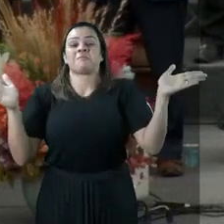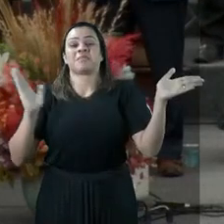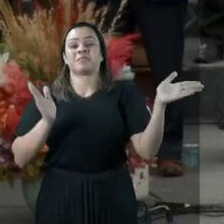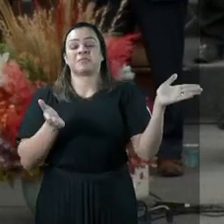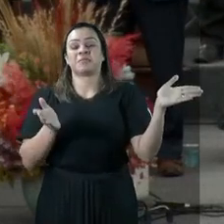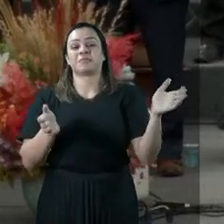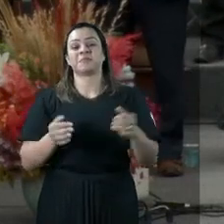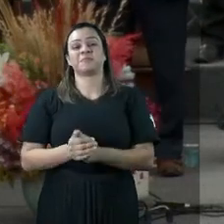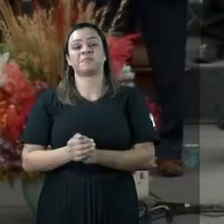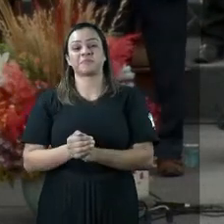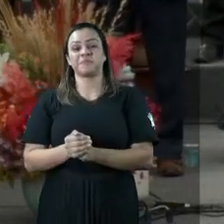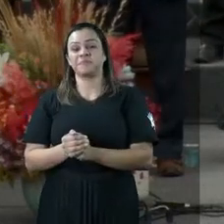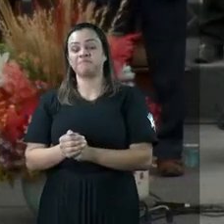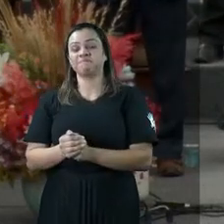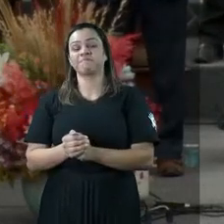Oh, glória!